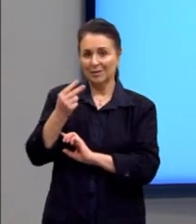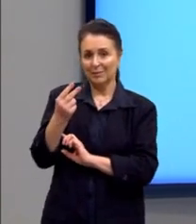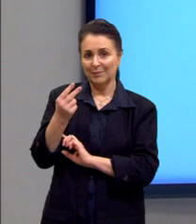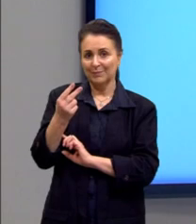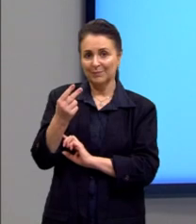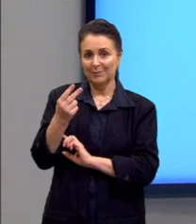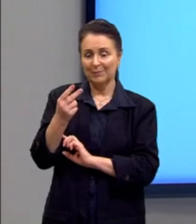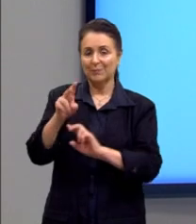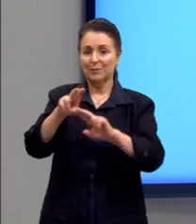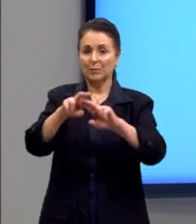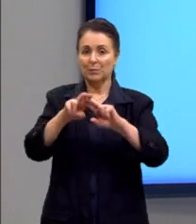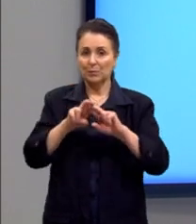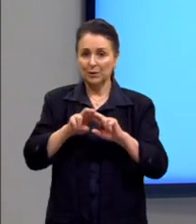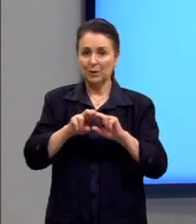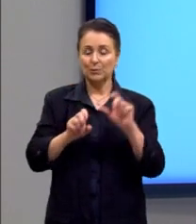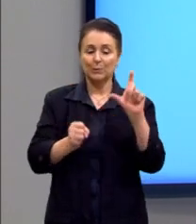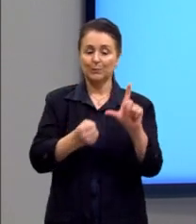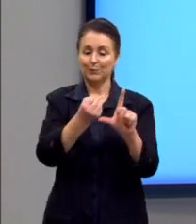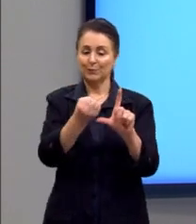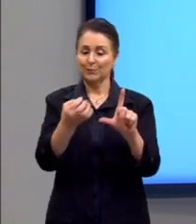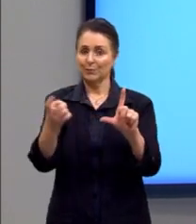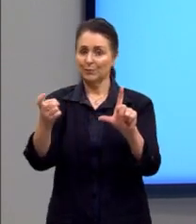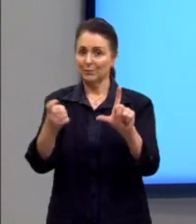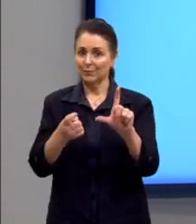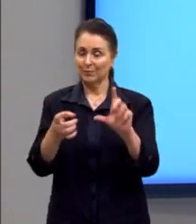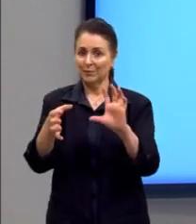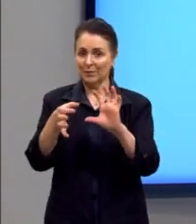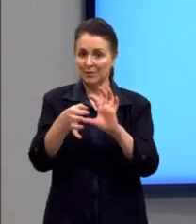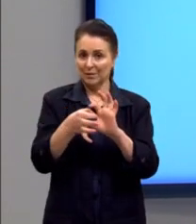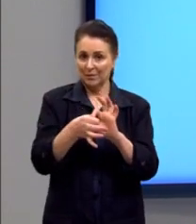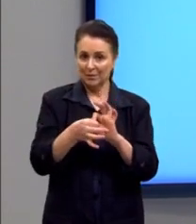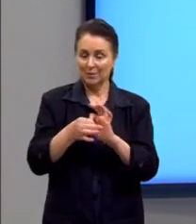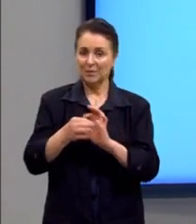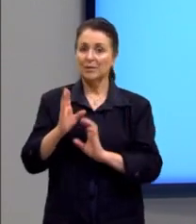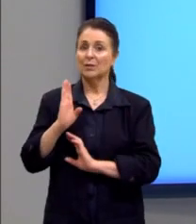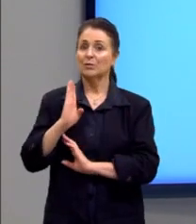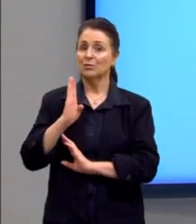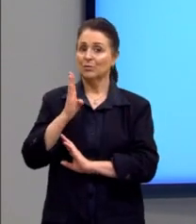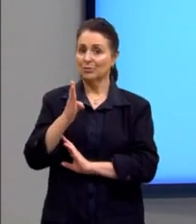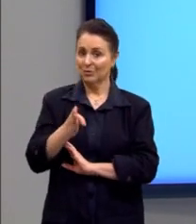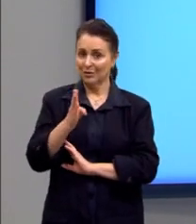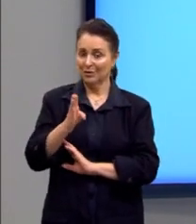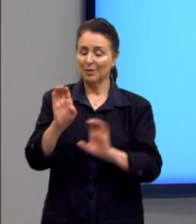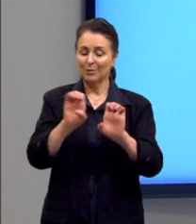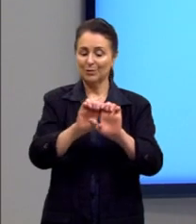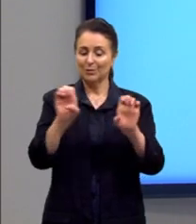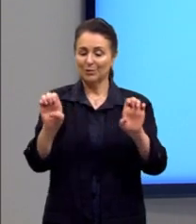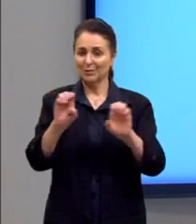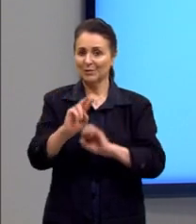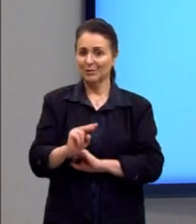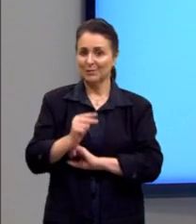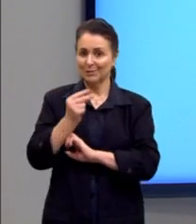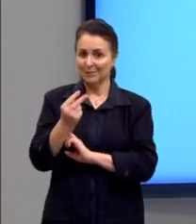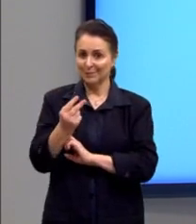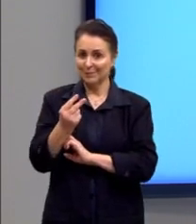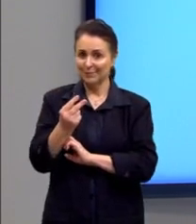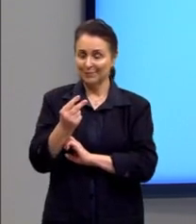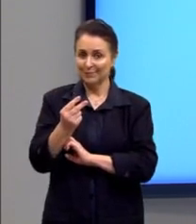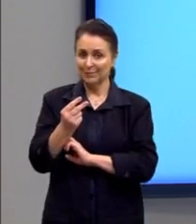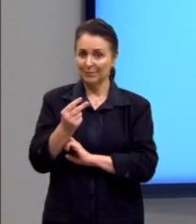então por isso que os logaritmos eles estão ligados diretamente com as equações exponenciais